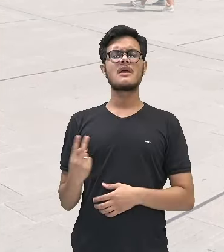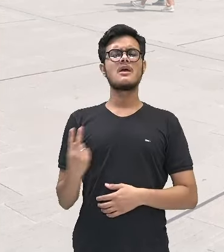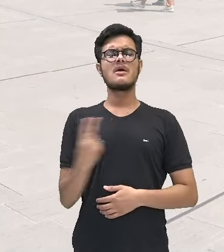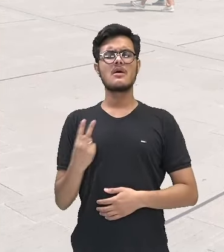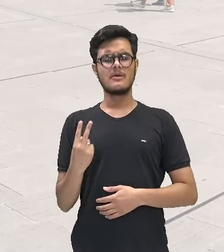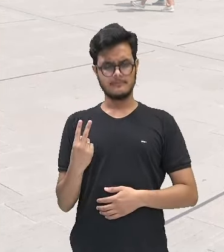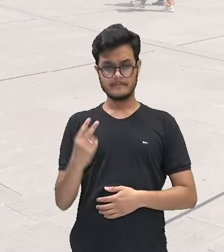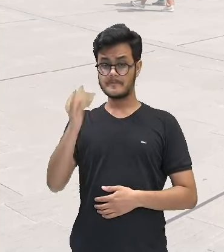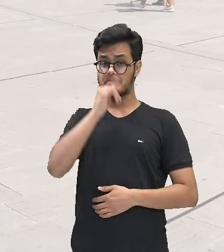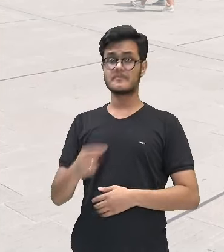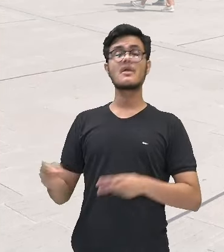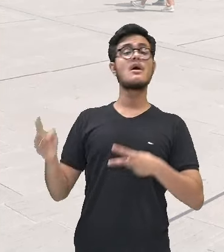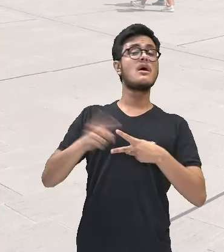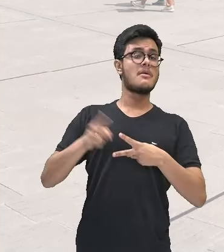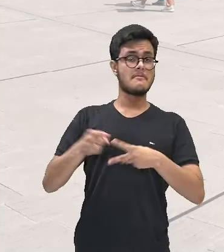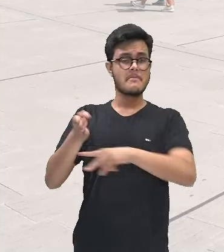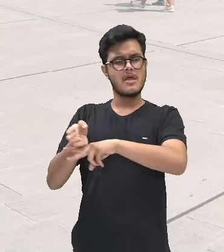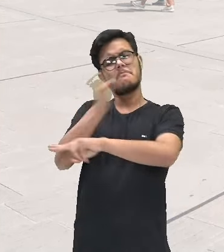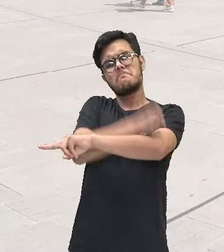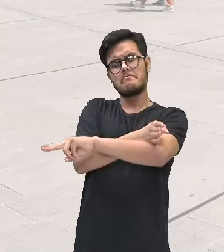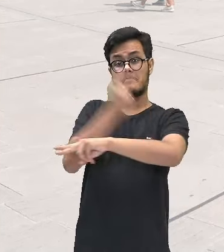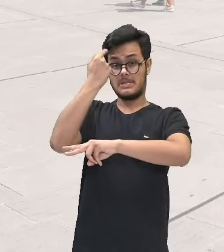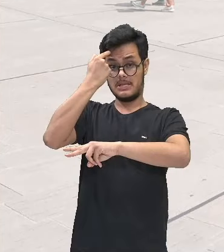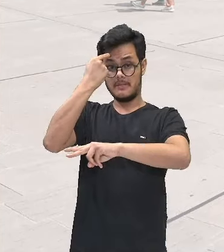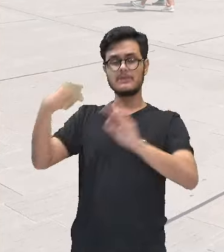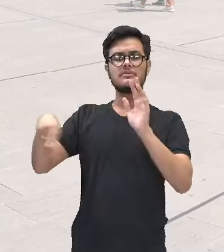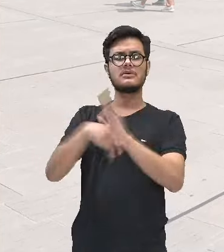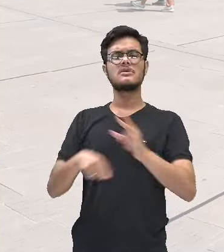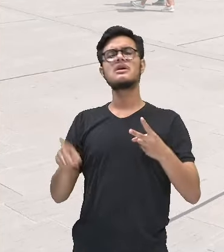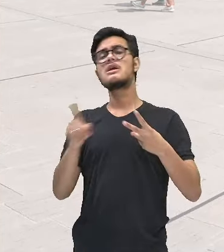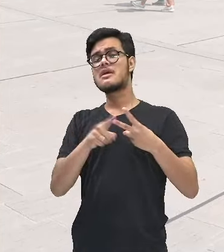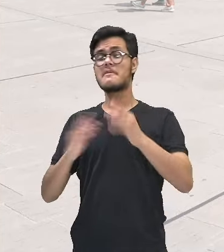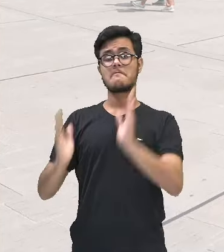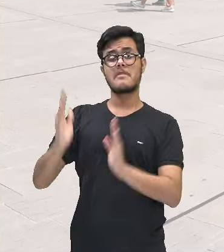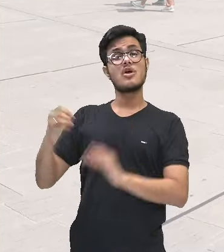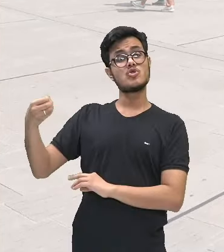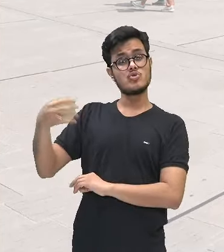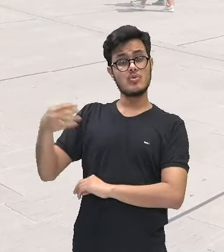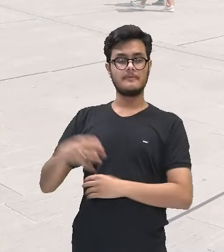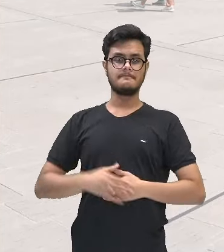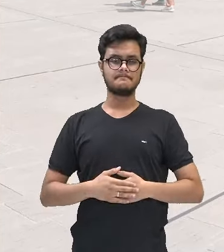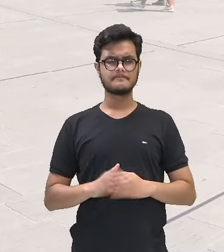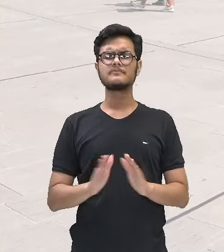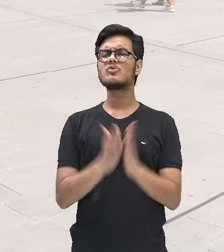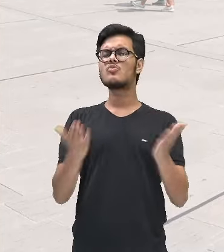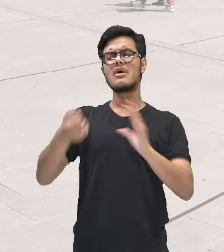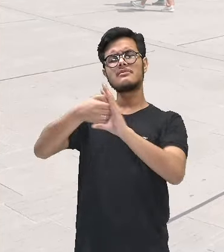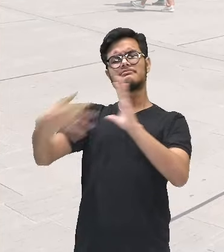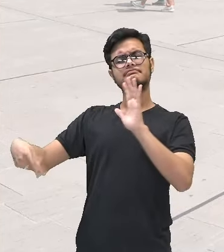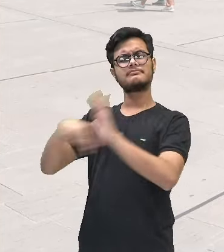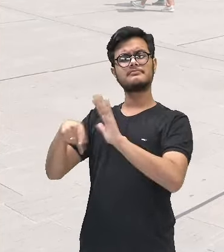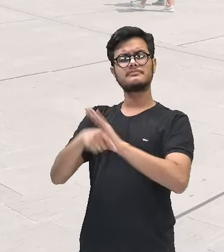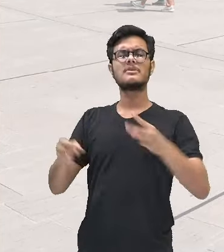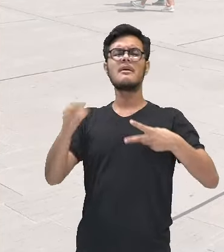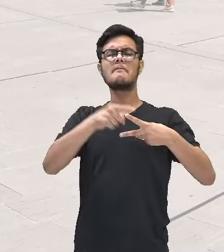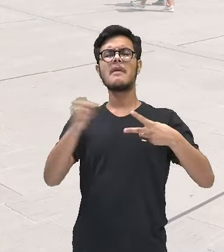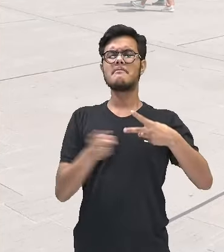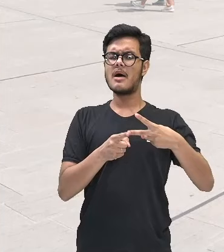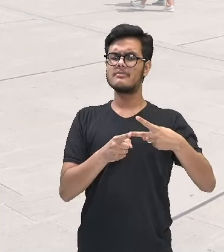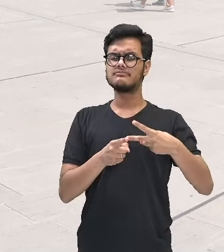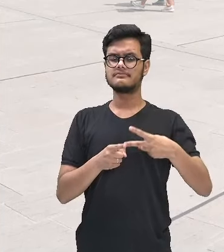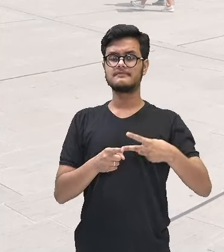pensamento medieval e o pensamento renascentista. Quais são as características do medieval? Quais são as características do renascentista,